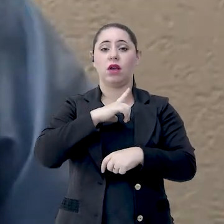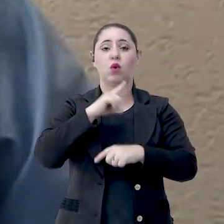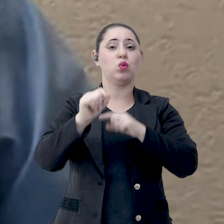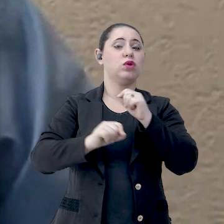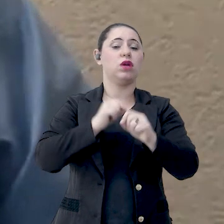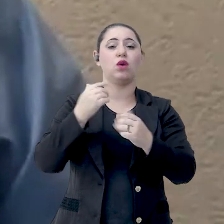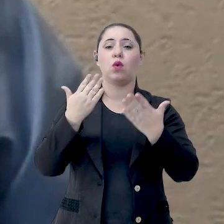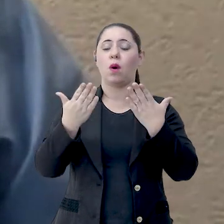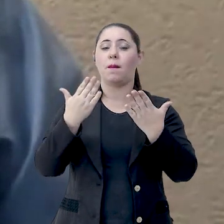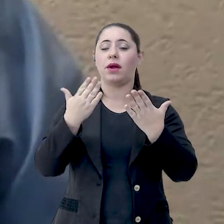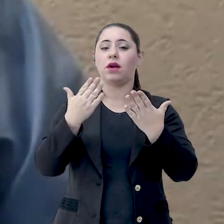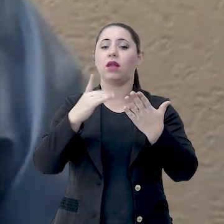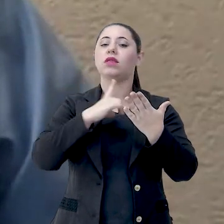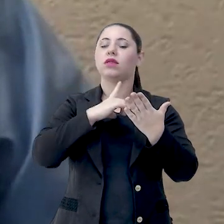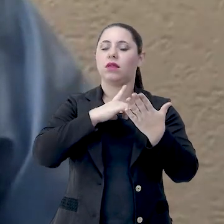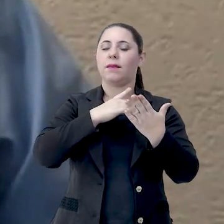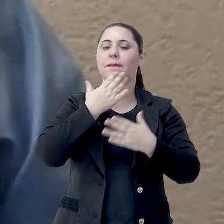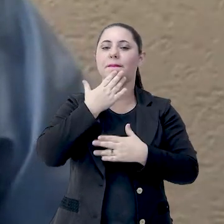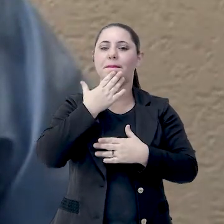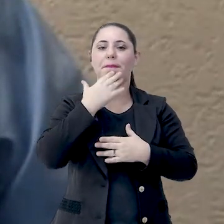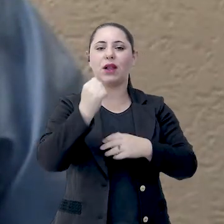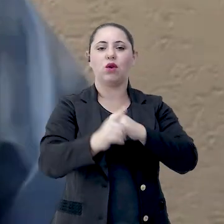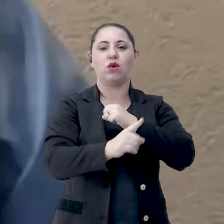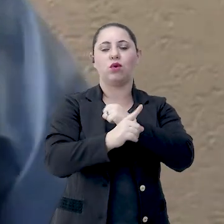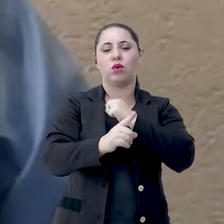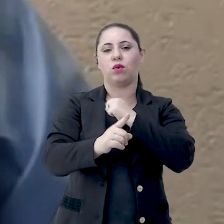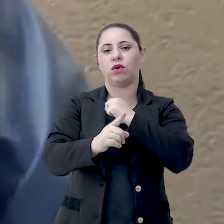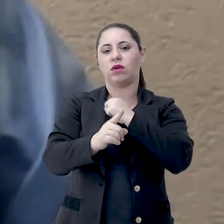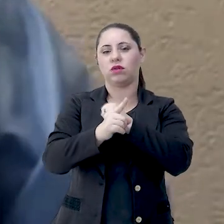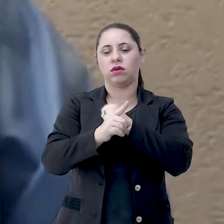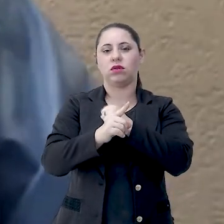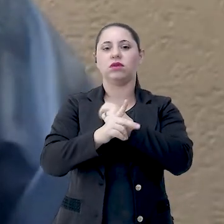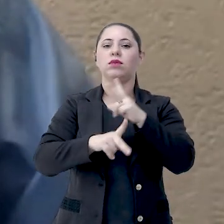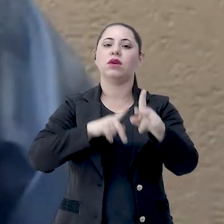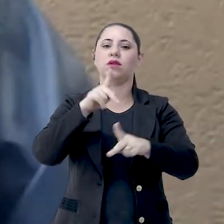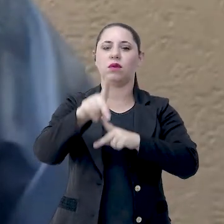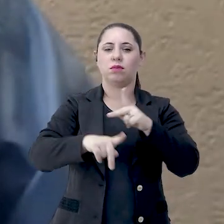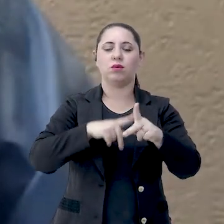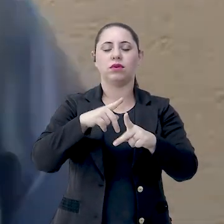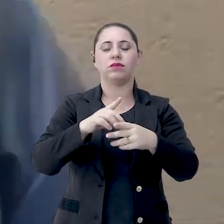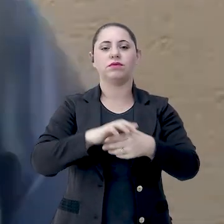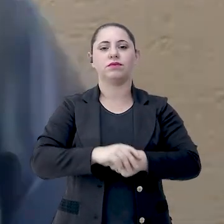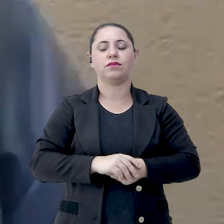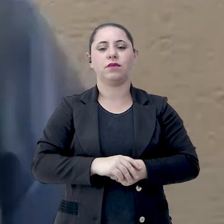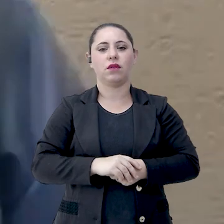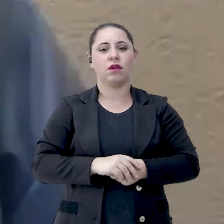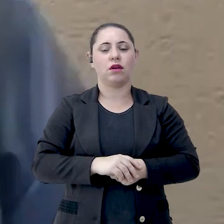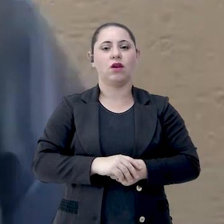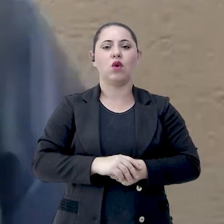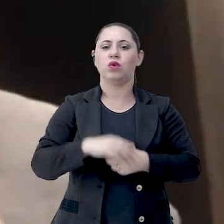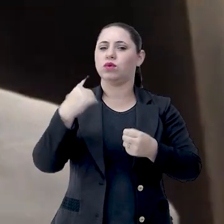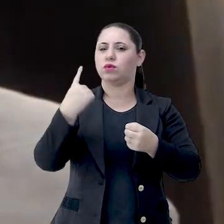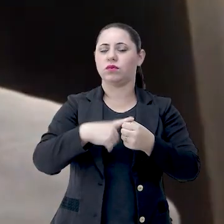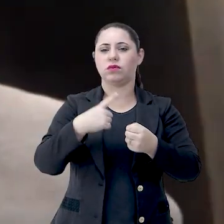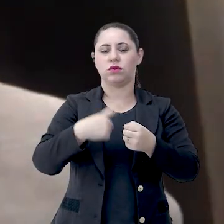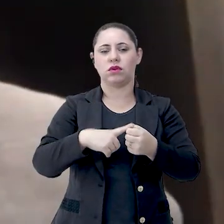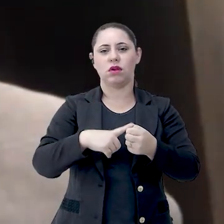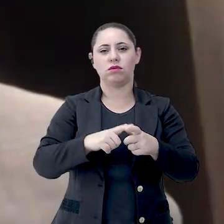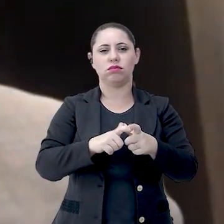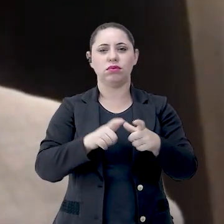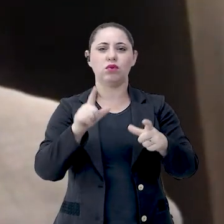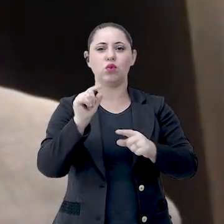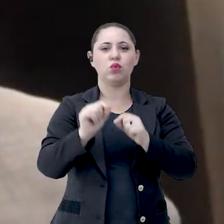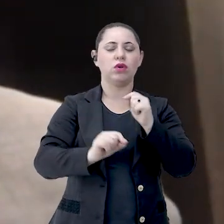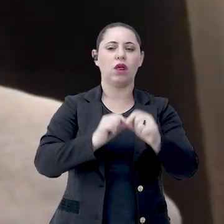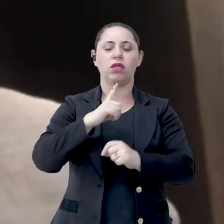de 2022 voltar a fazer um atendimento mais amplo para toda a população. Os municípios, a